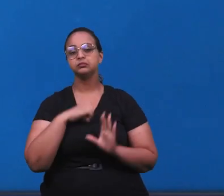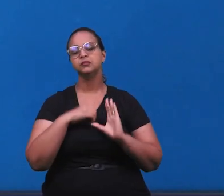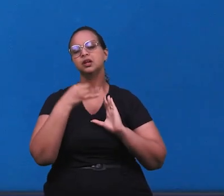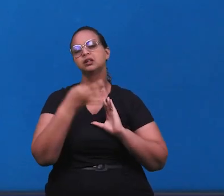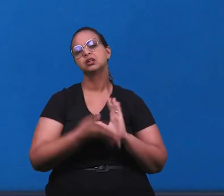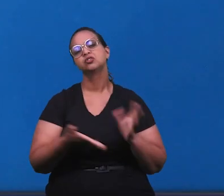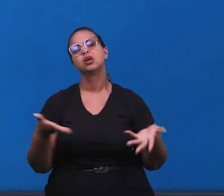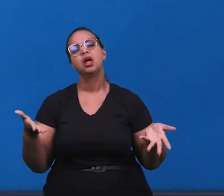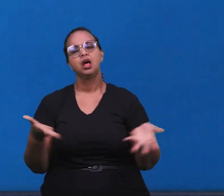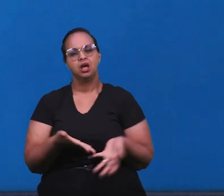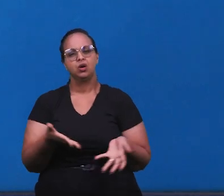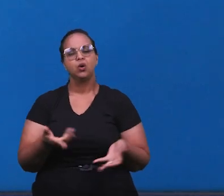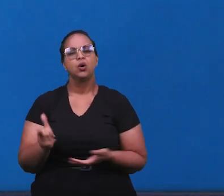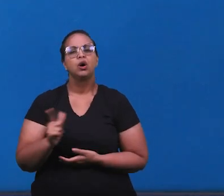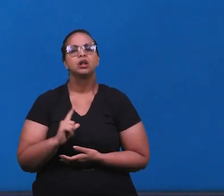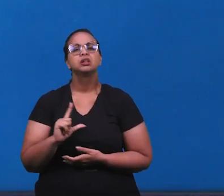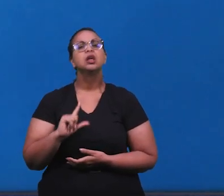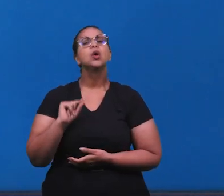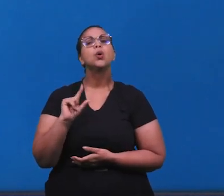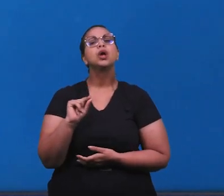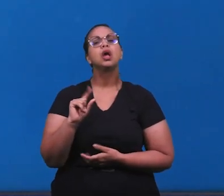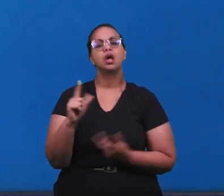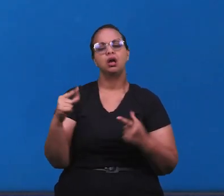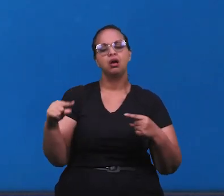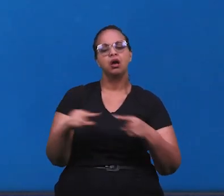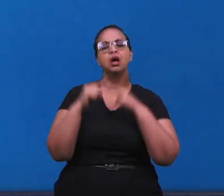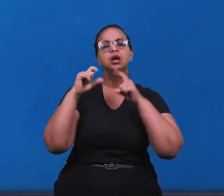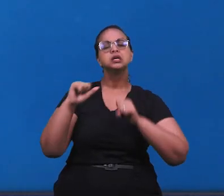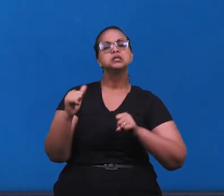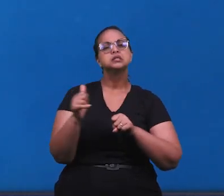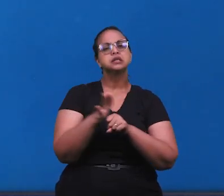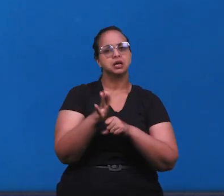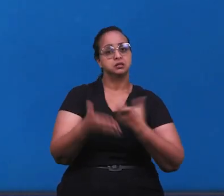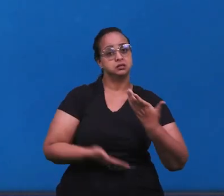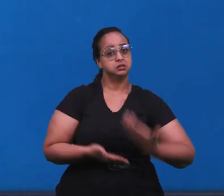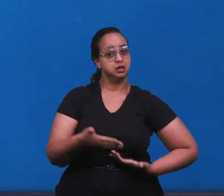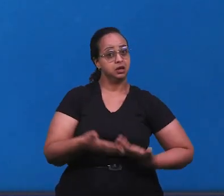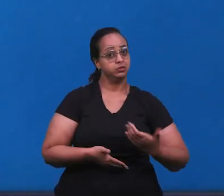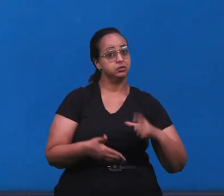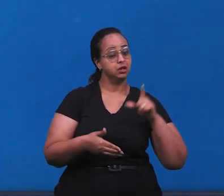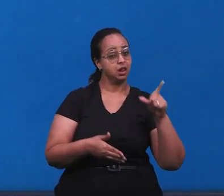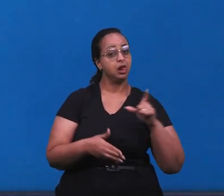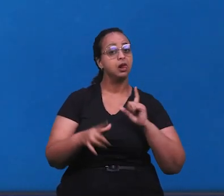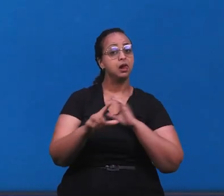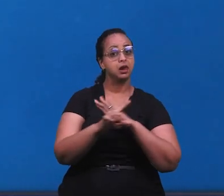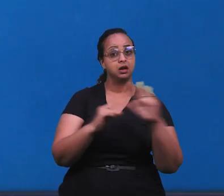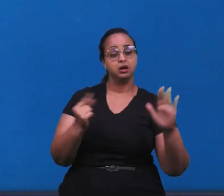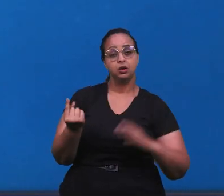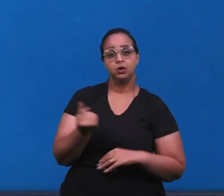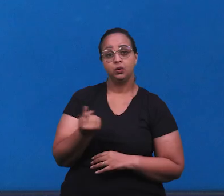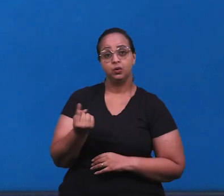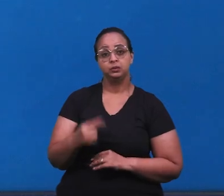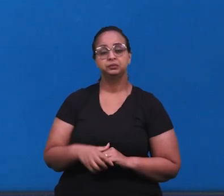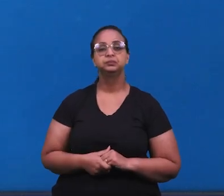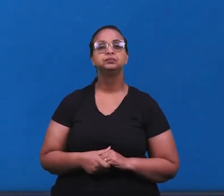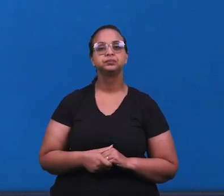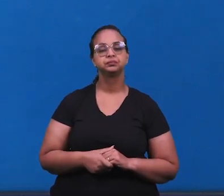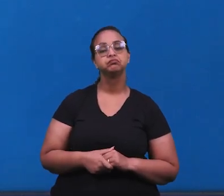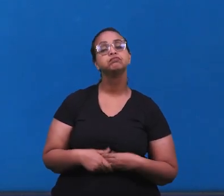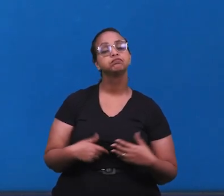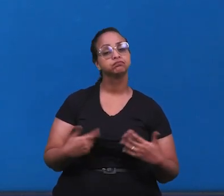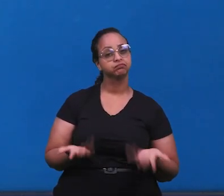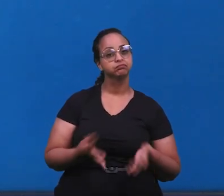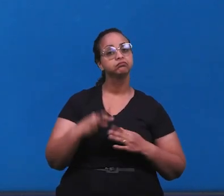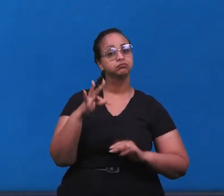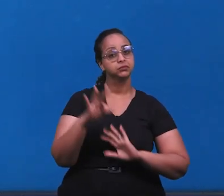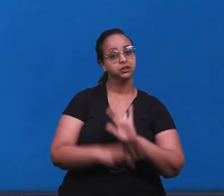nos nossos dias, como remanescente de Sardes, ela nos reporta exatamente ao versículo, que é o versículo 1. E é